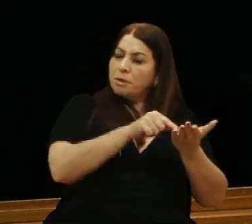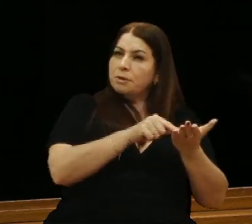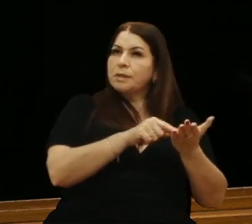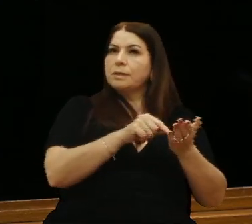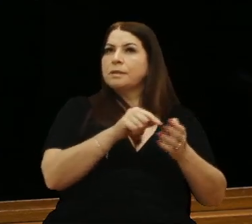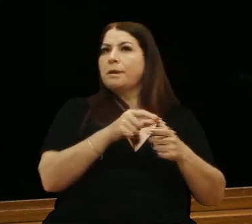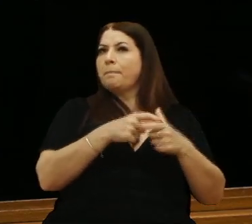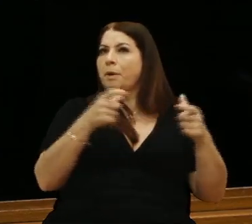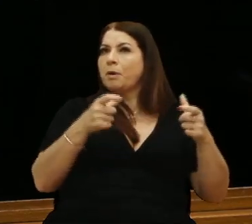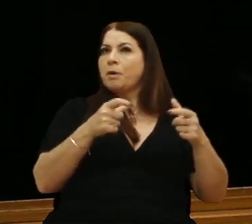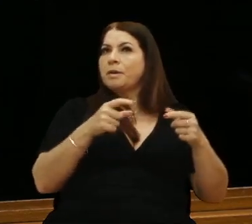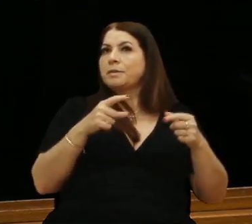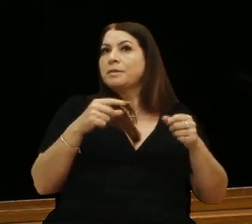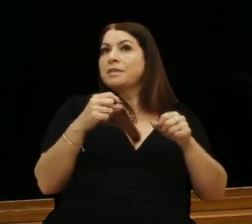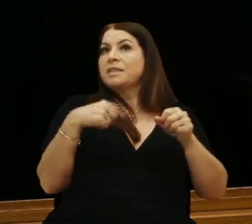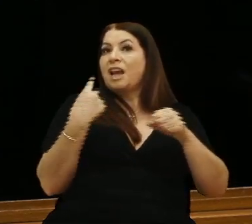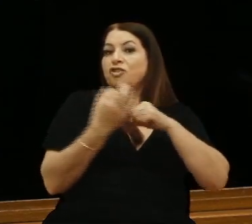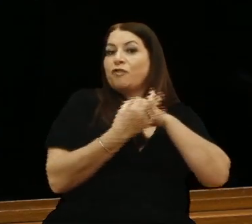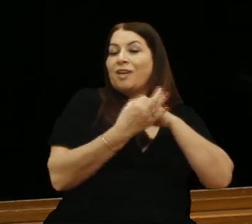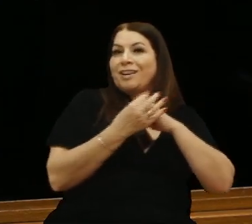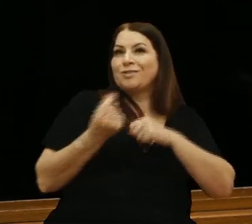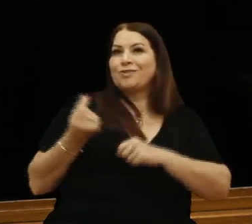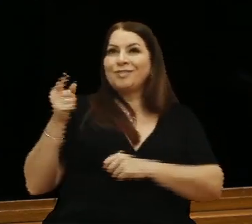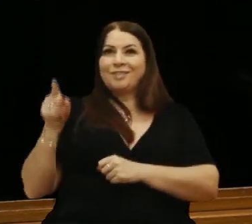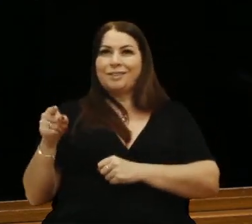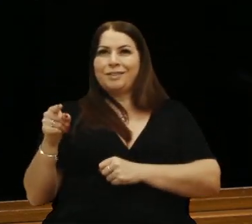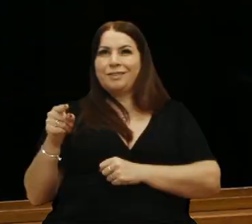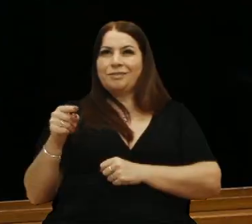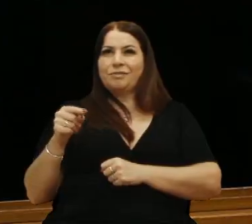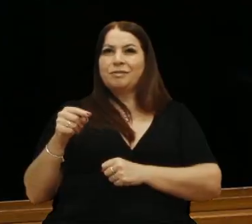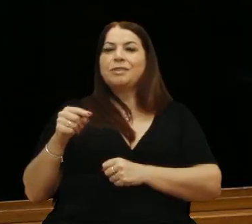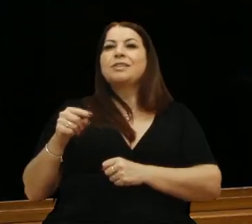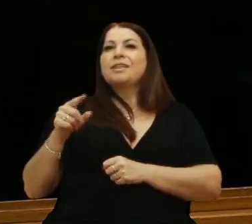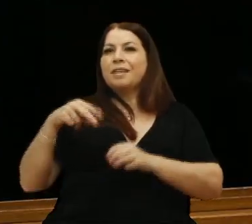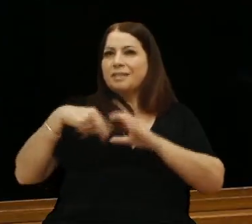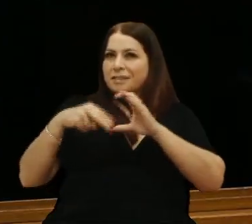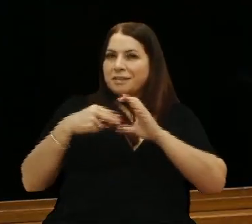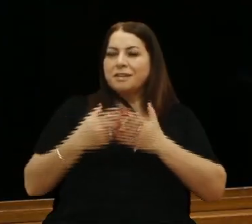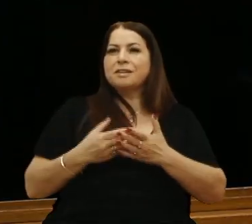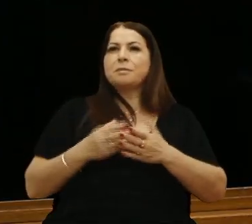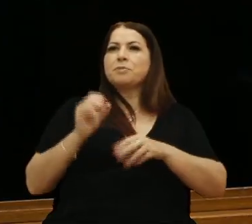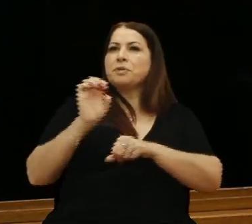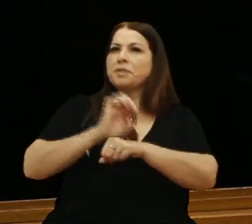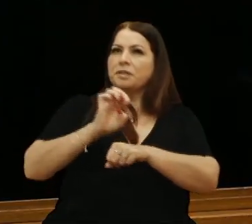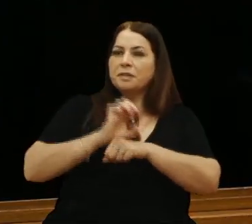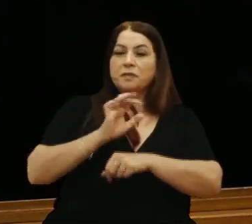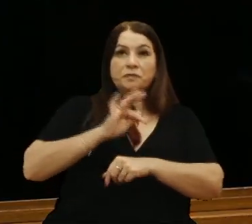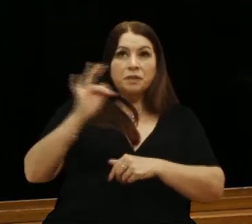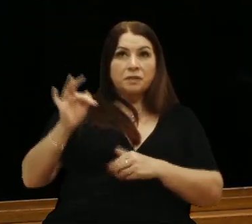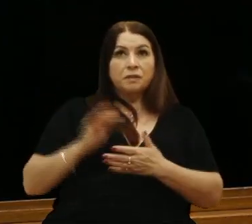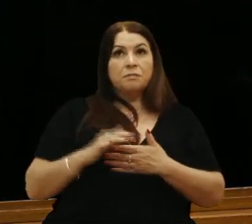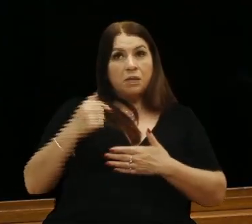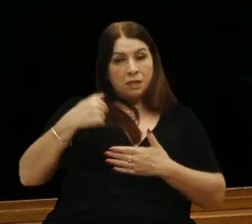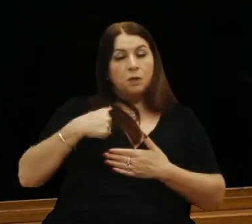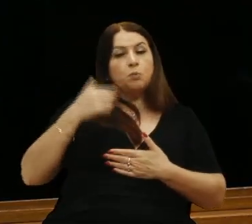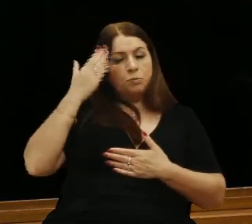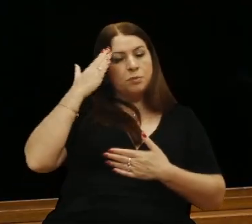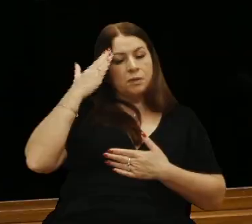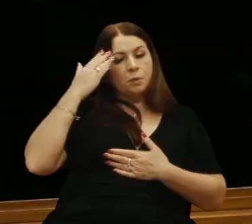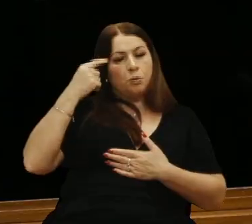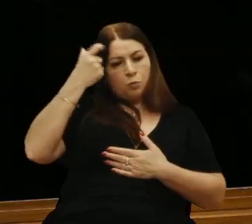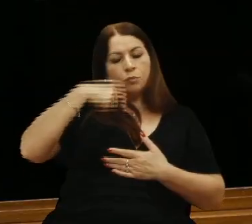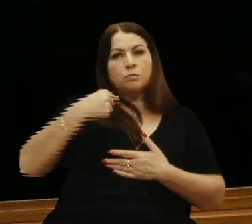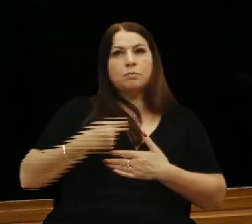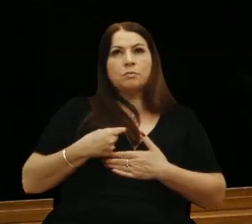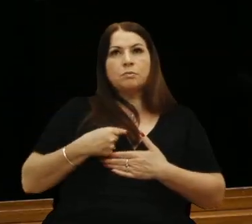os maiores advogados dos ricos nos legislativos municipais, estaduais, federais. Eu sei o que eu sou,